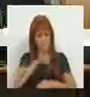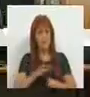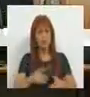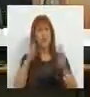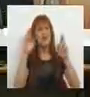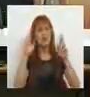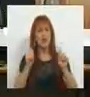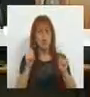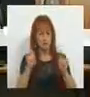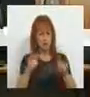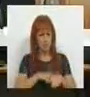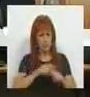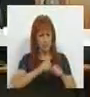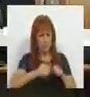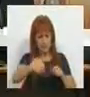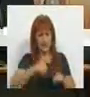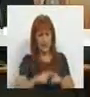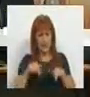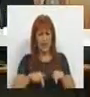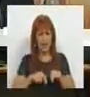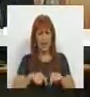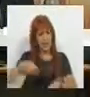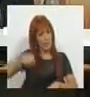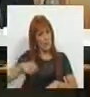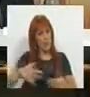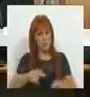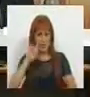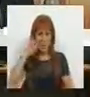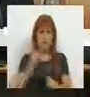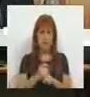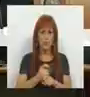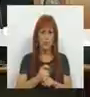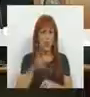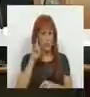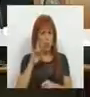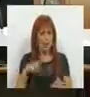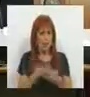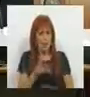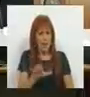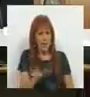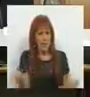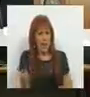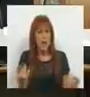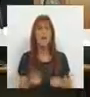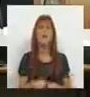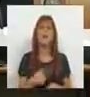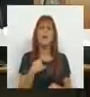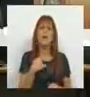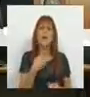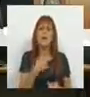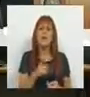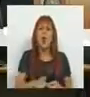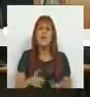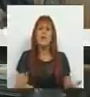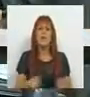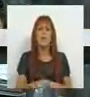desejando um ótimo mandato à frente desta, que é uma pasta exigente e mais importante para o país. Também dar conta